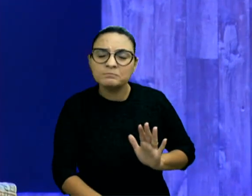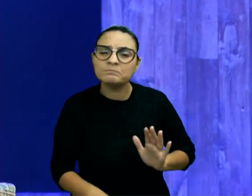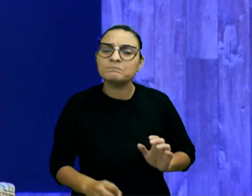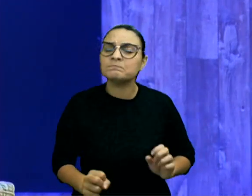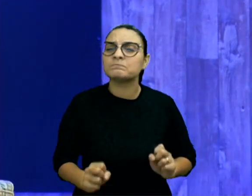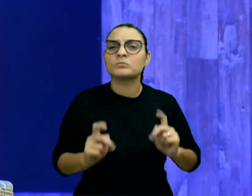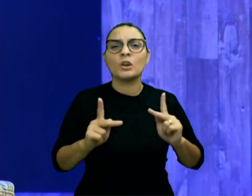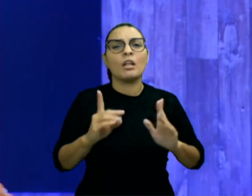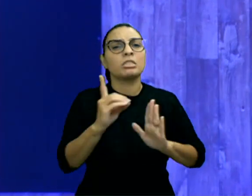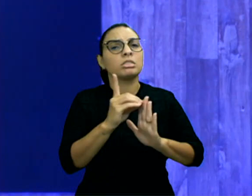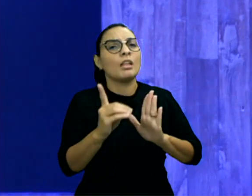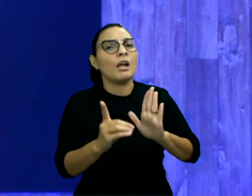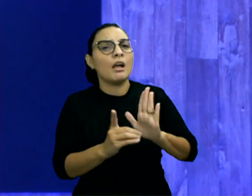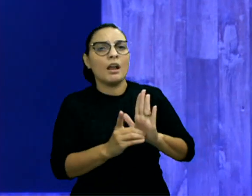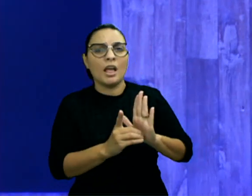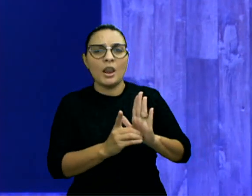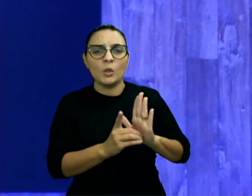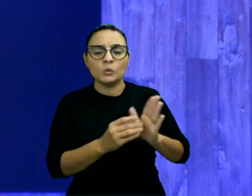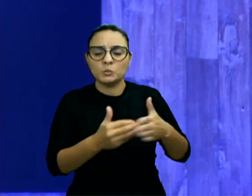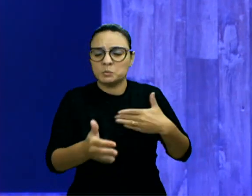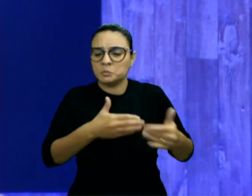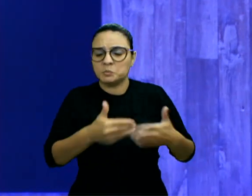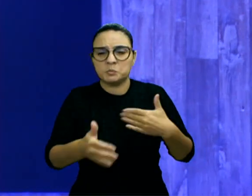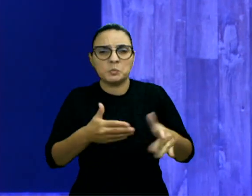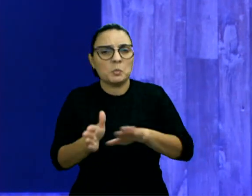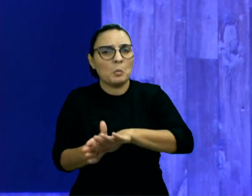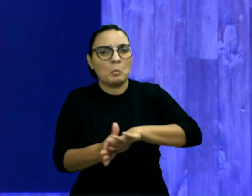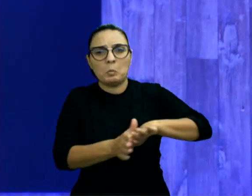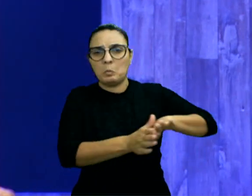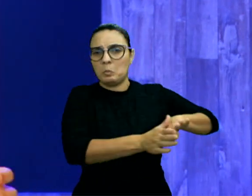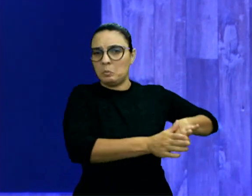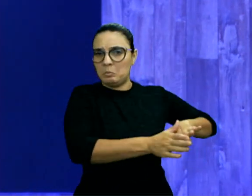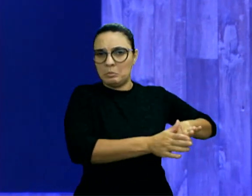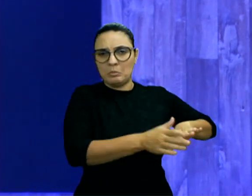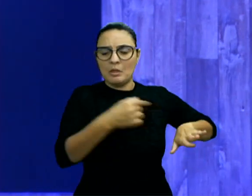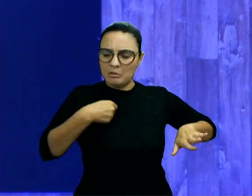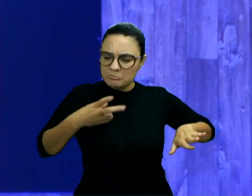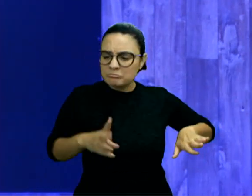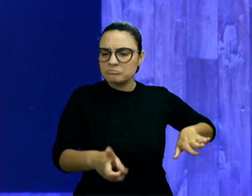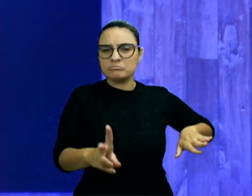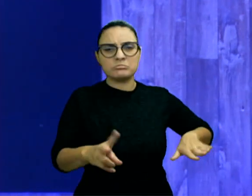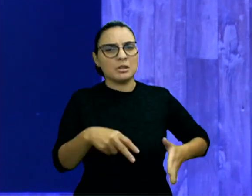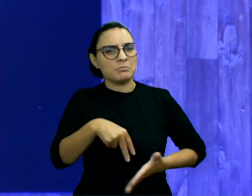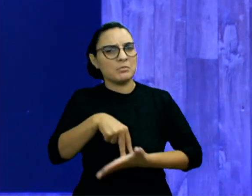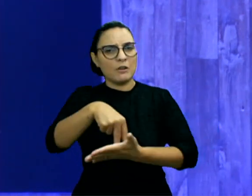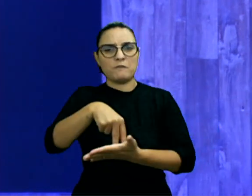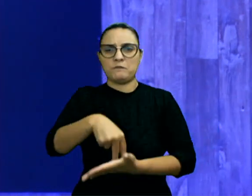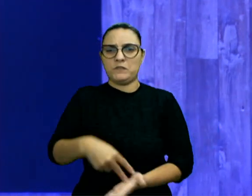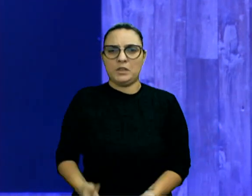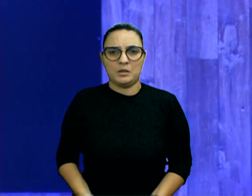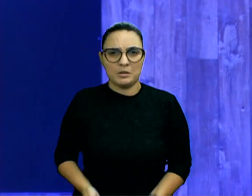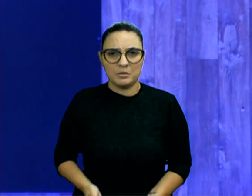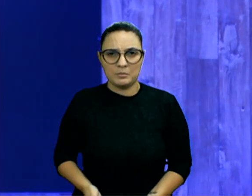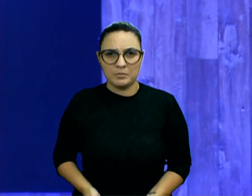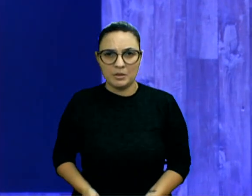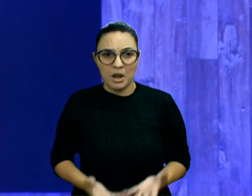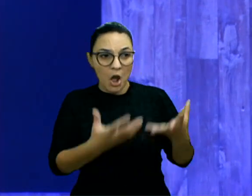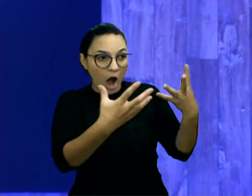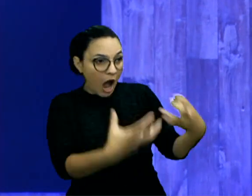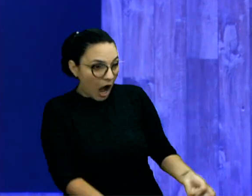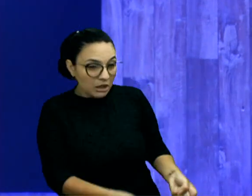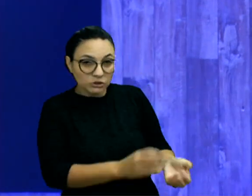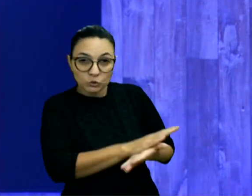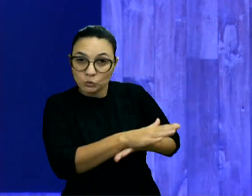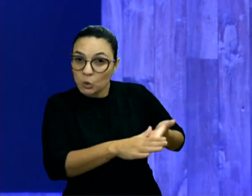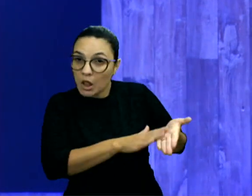mudou o que ele sempre costumava fazer. Ele não alterou o que ele sempre